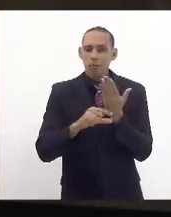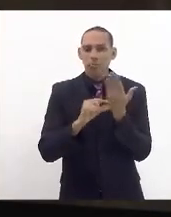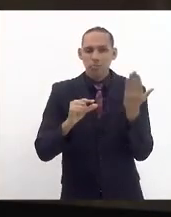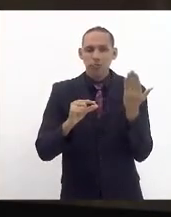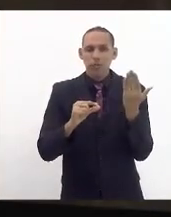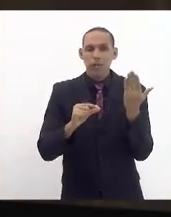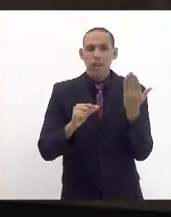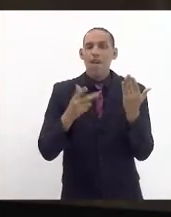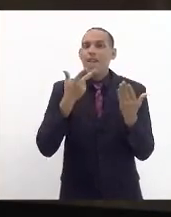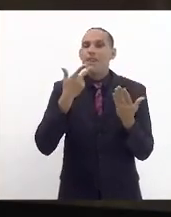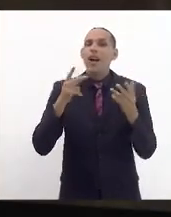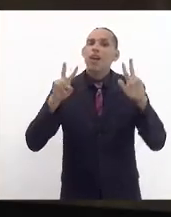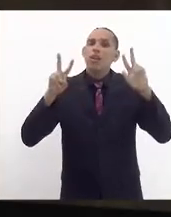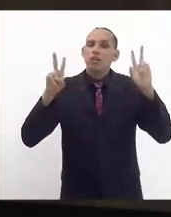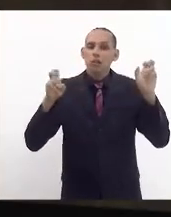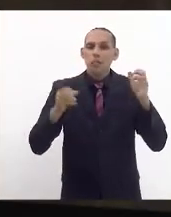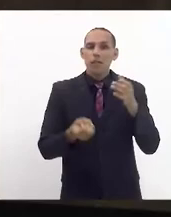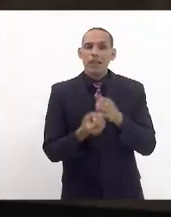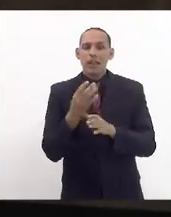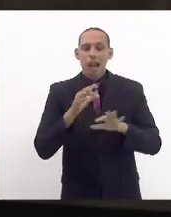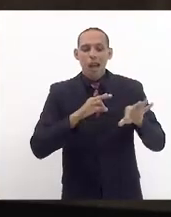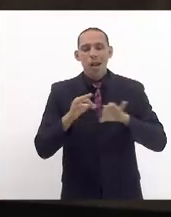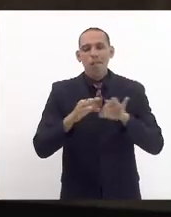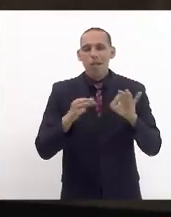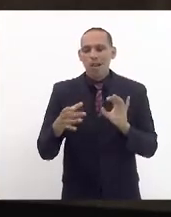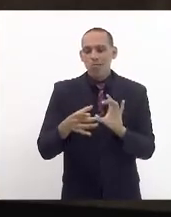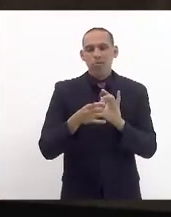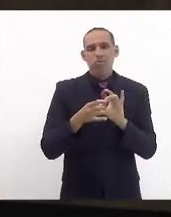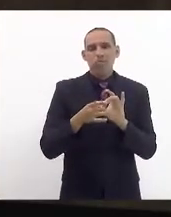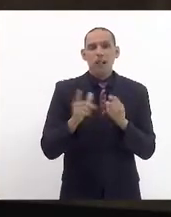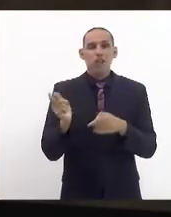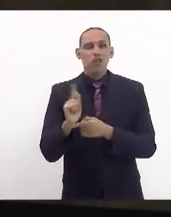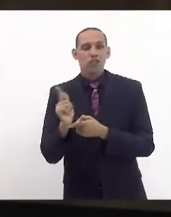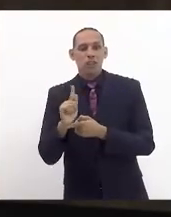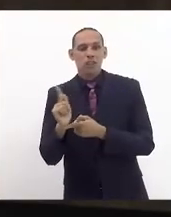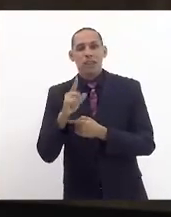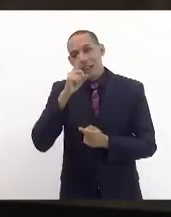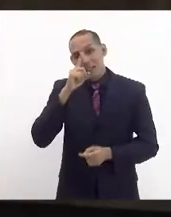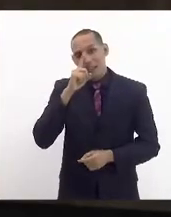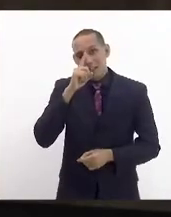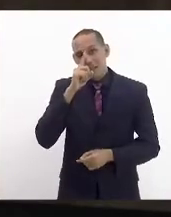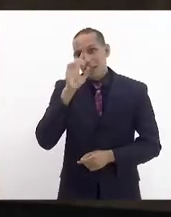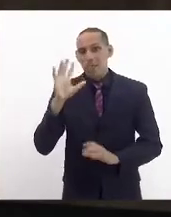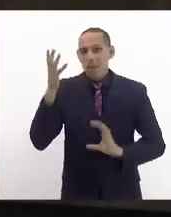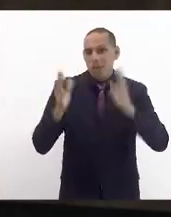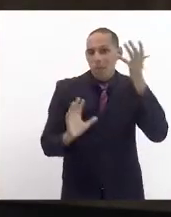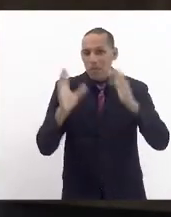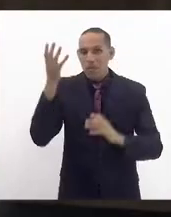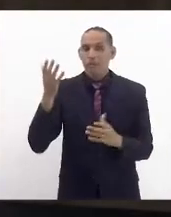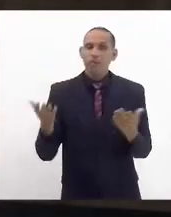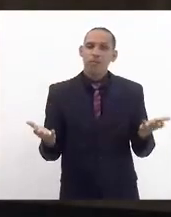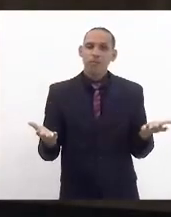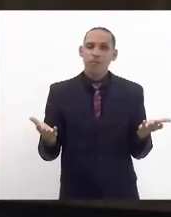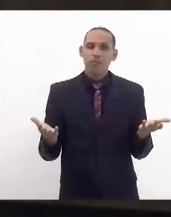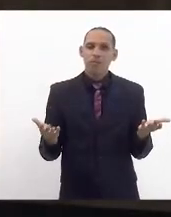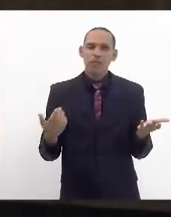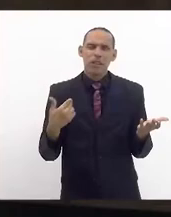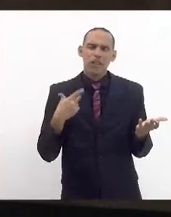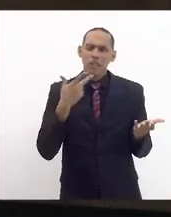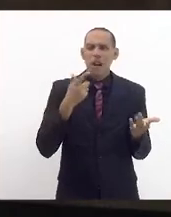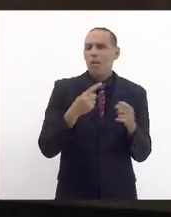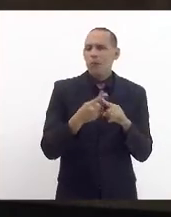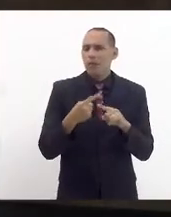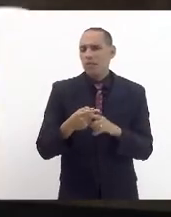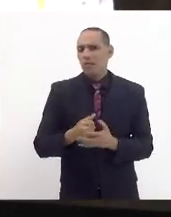que dispõe sobre a criação de um plano integrado de gestão de riscos e desastres. E por que faço essa